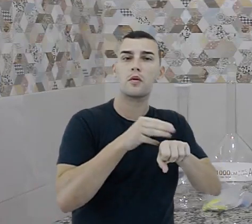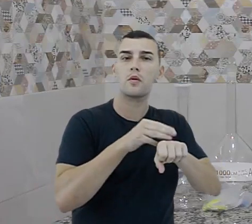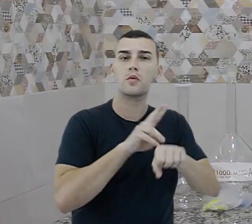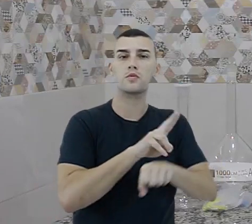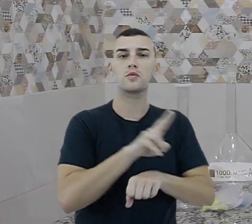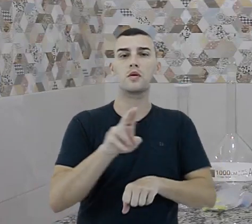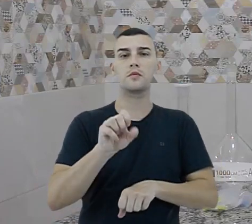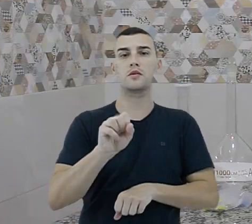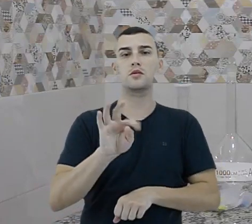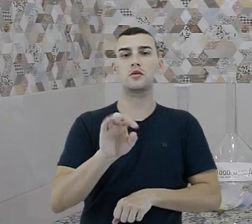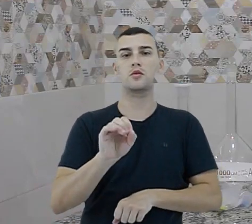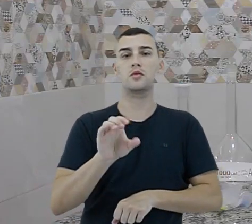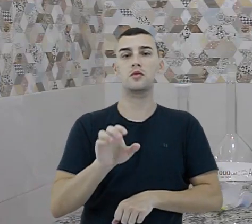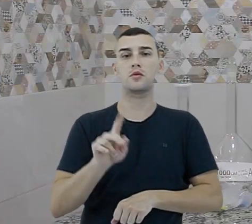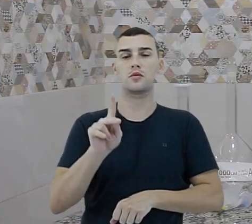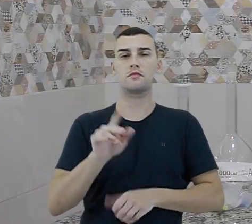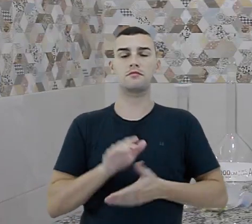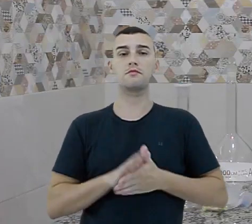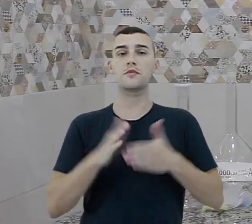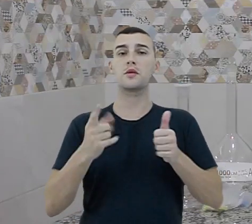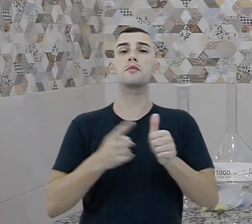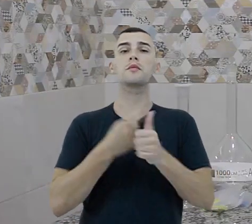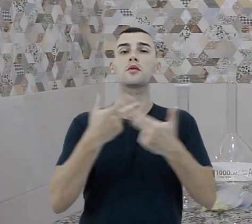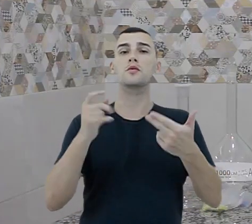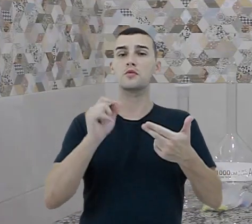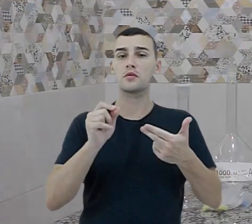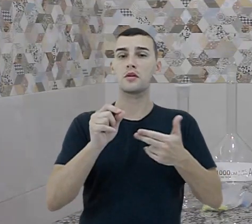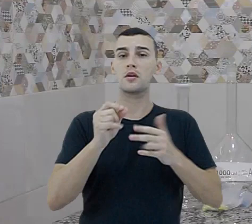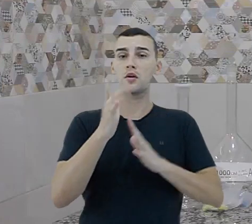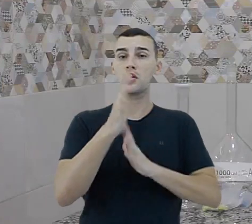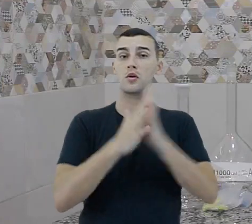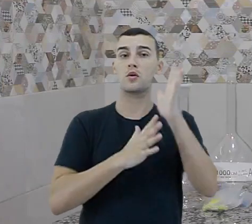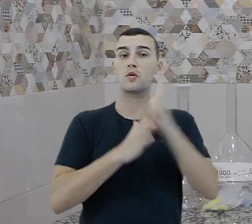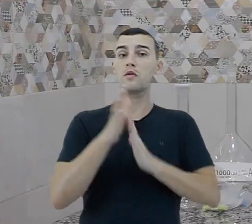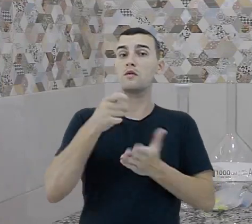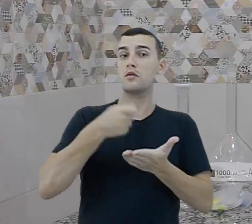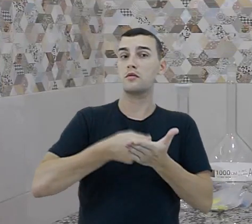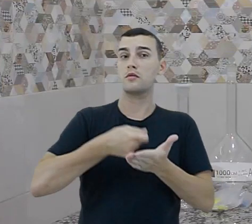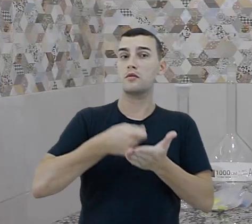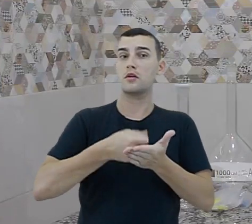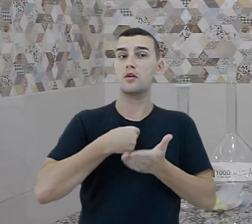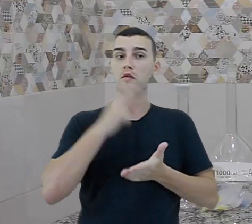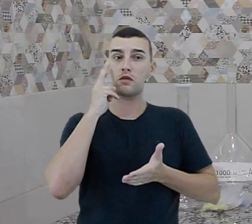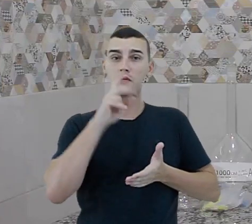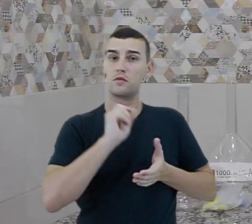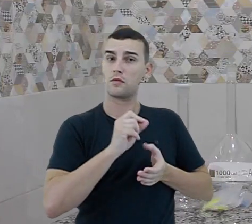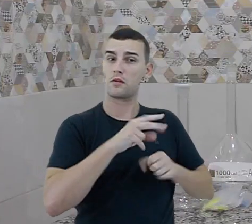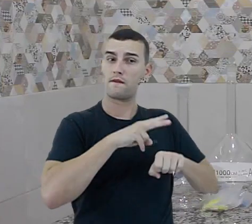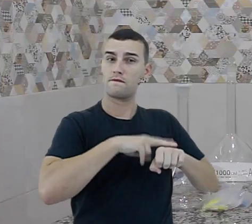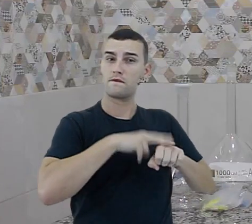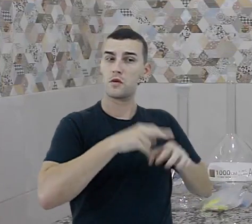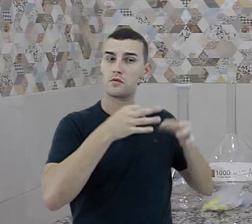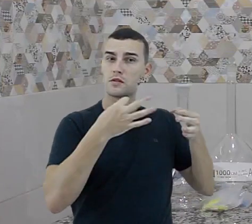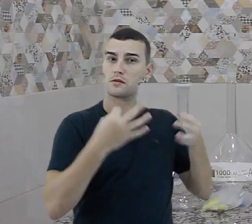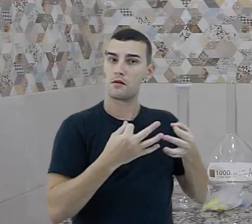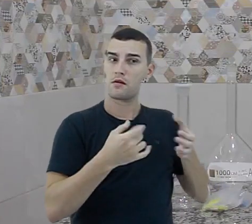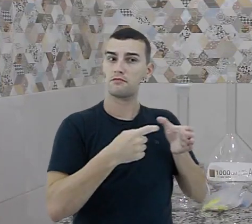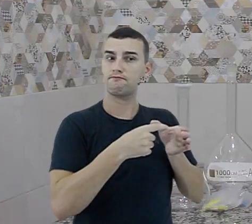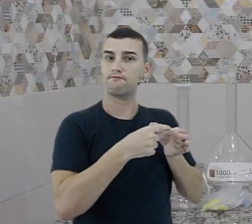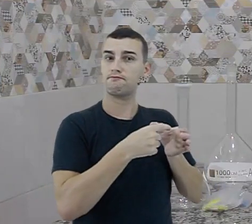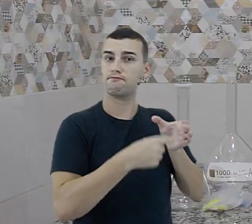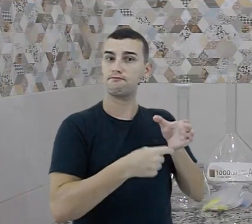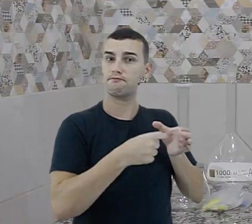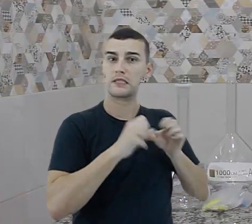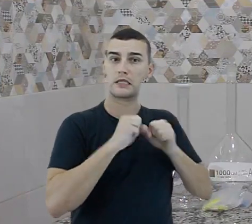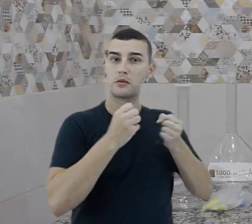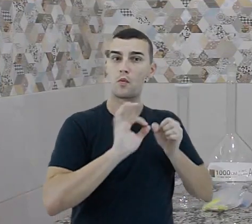Então, vamos ver, vamos lembrar algumas coisas. Primeiro, a utilização das luvas. Eu percebo que minhas vidrarias estão intactas,